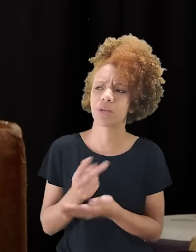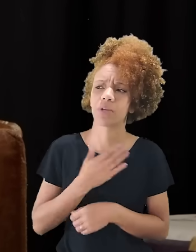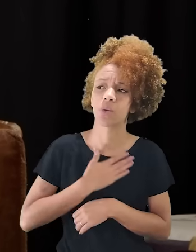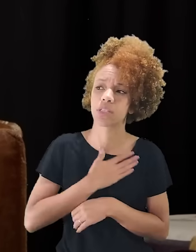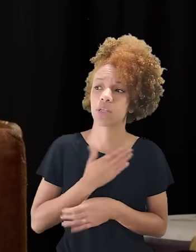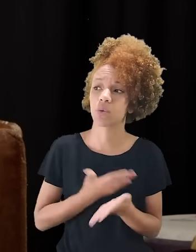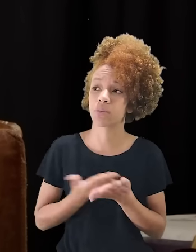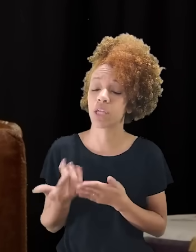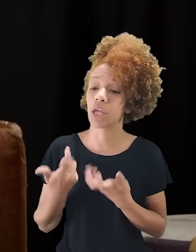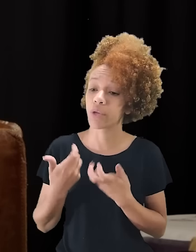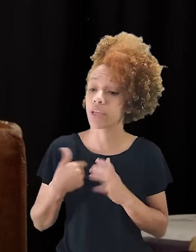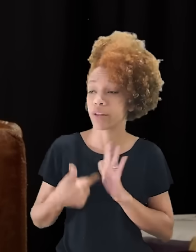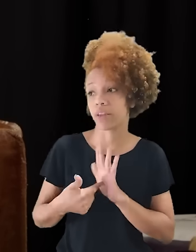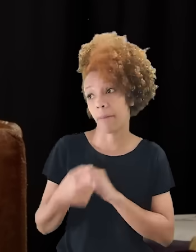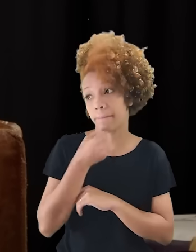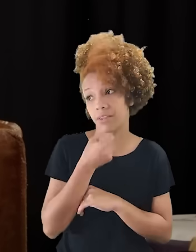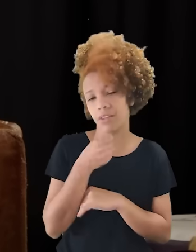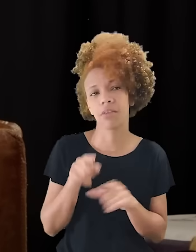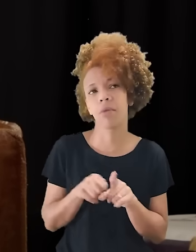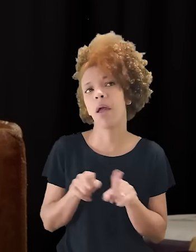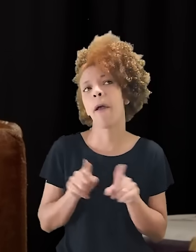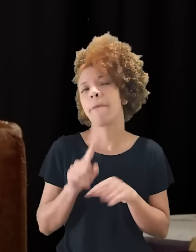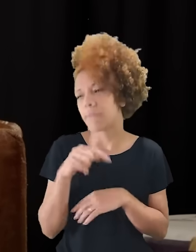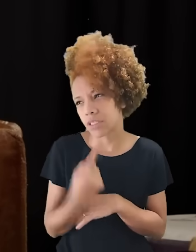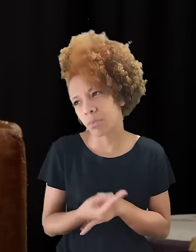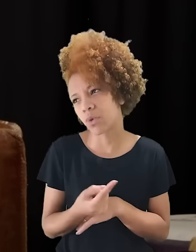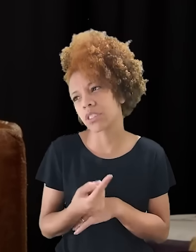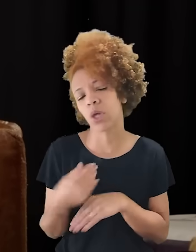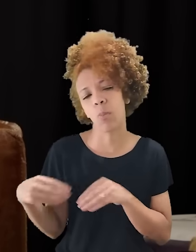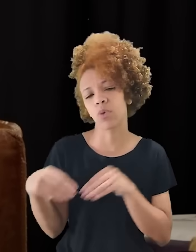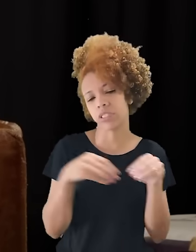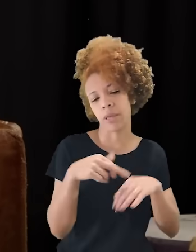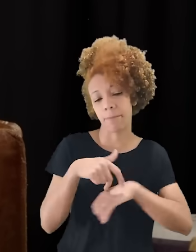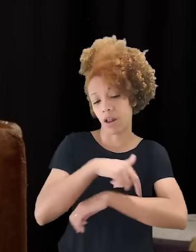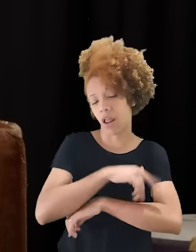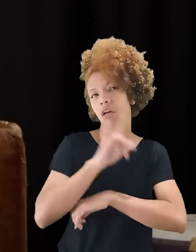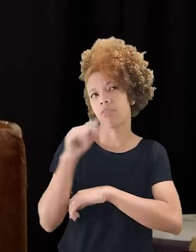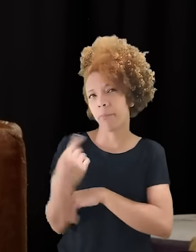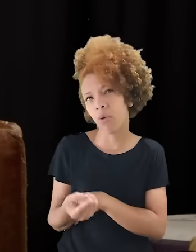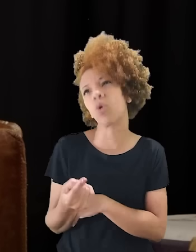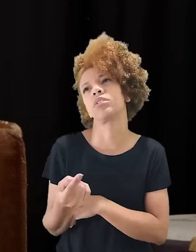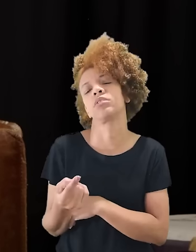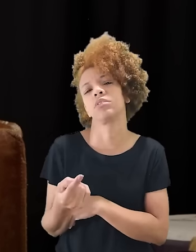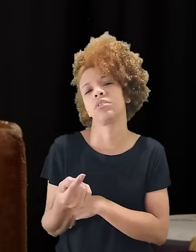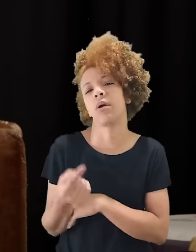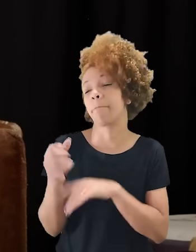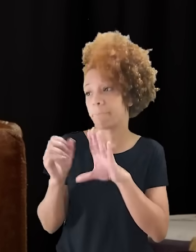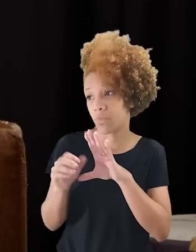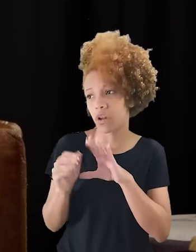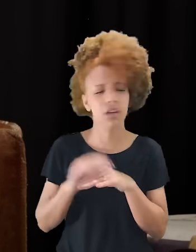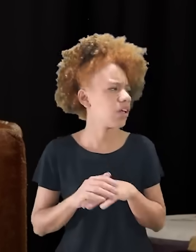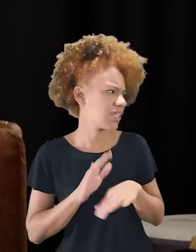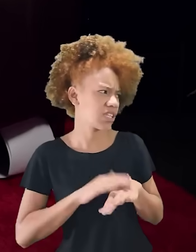gostei No início eu queria ser apresentadora também eu tinha essa Vibe mas aí depois eu acabei migrando pra área de modelo depois pra